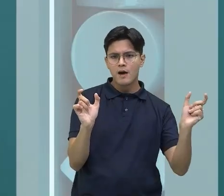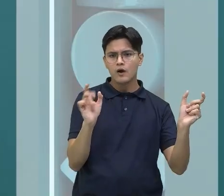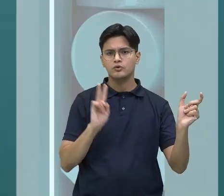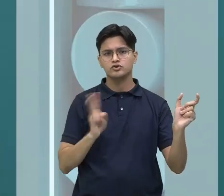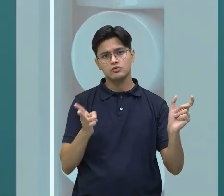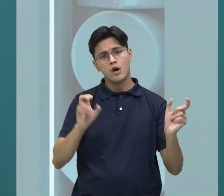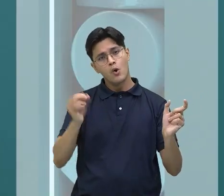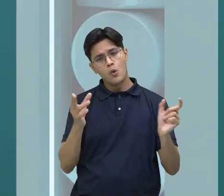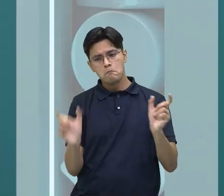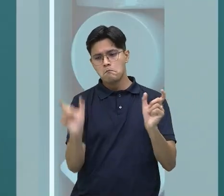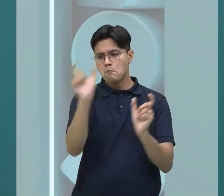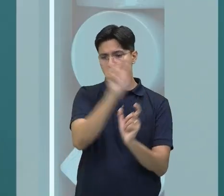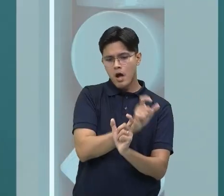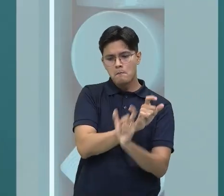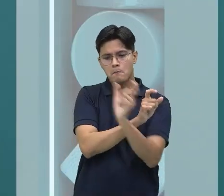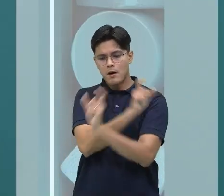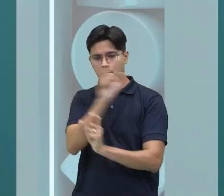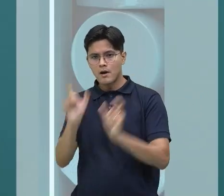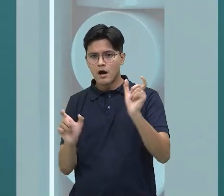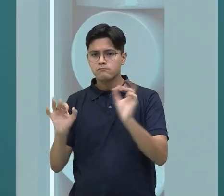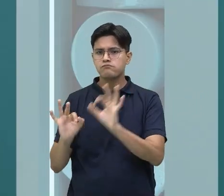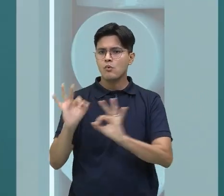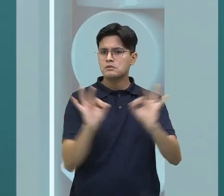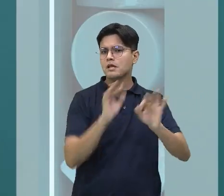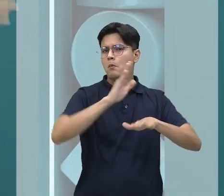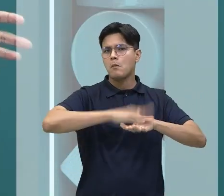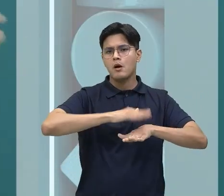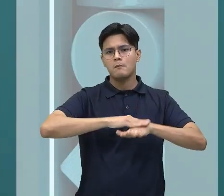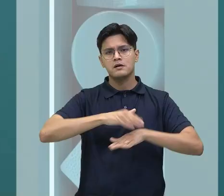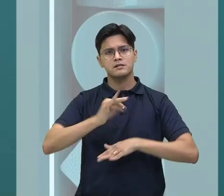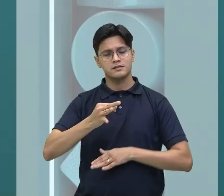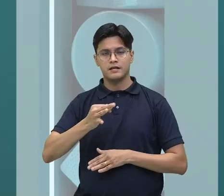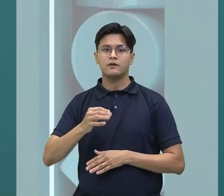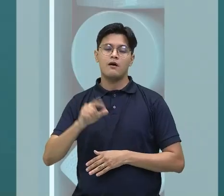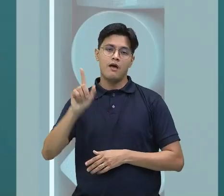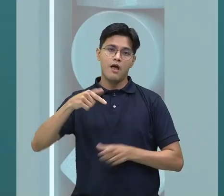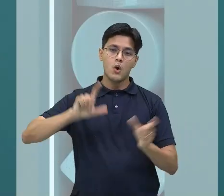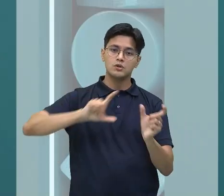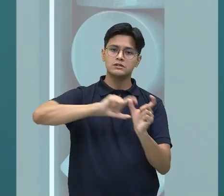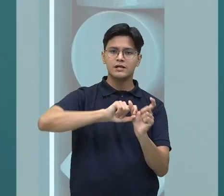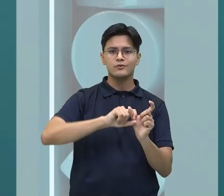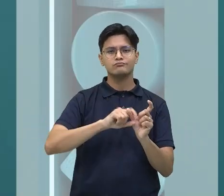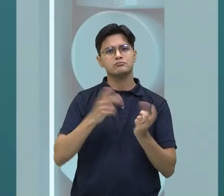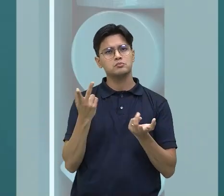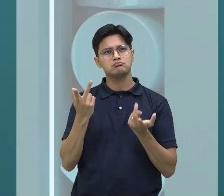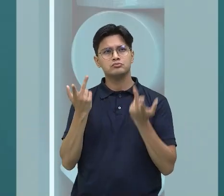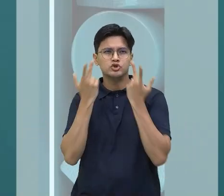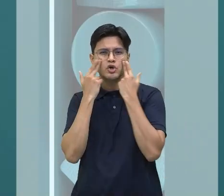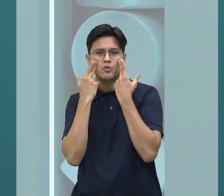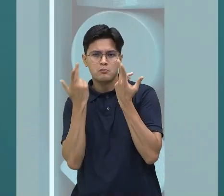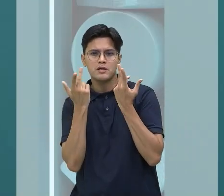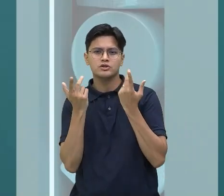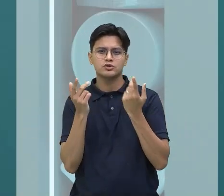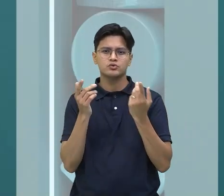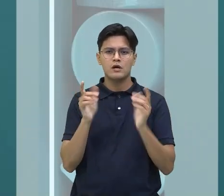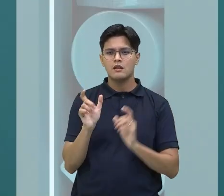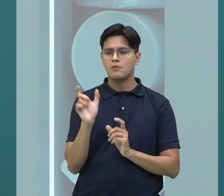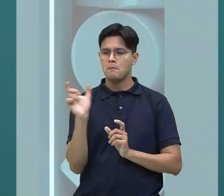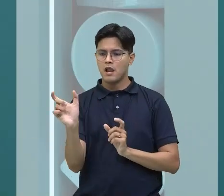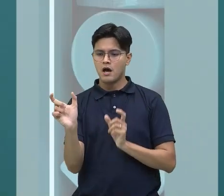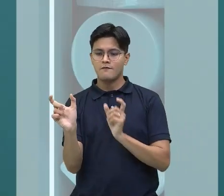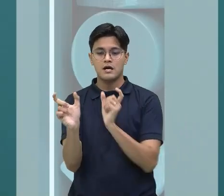estilo. Com relação às conjunções, normalmente elas vêm no meio, mas elas podem vir no começo, como é o exemplo que nós acabamos de ver, tá? Não